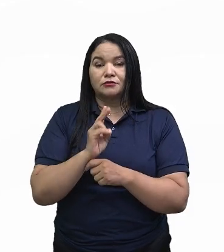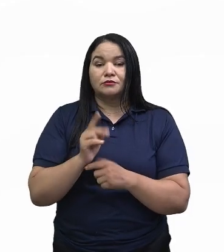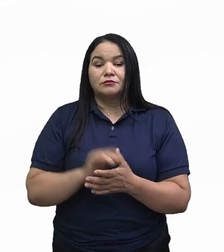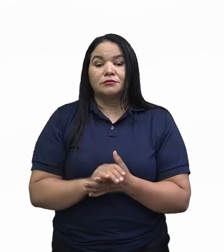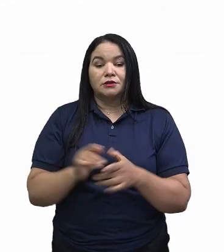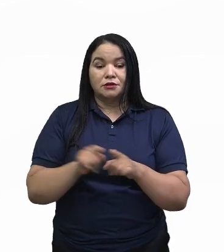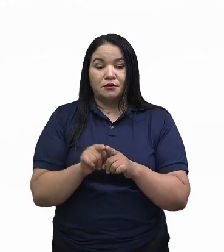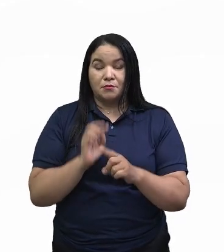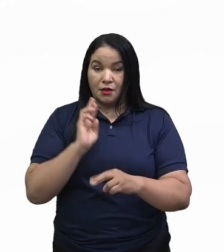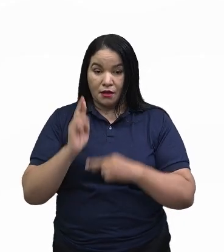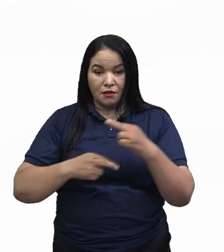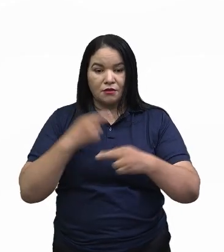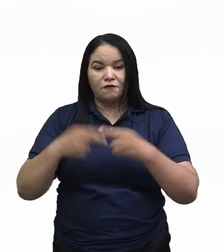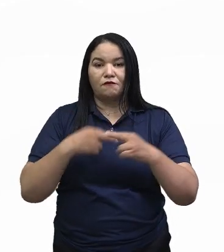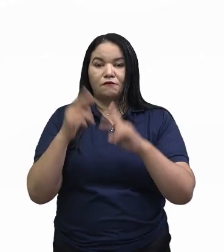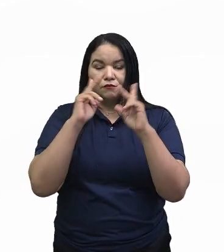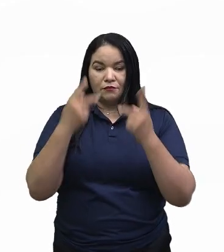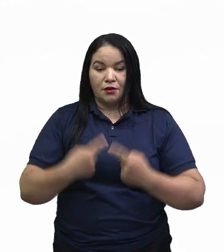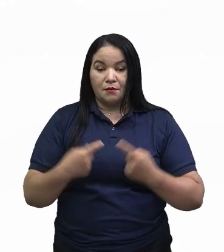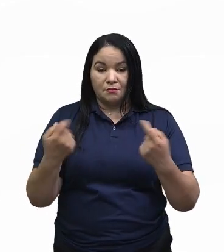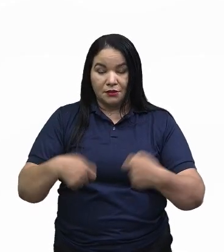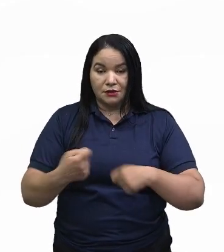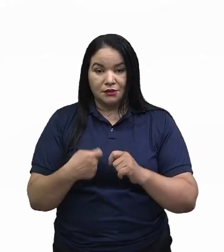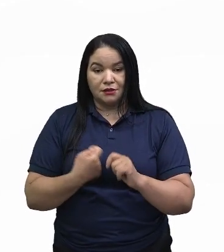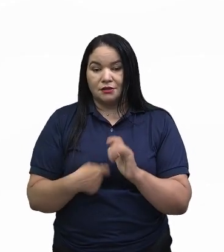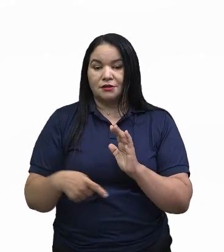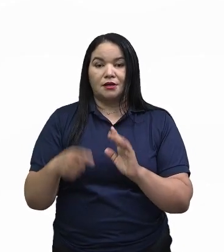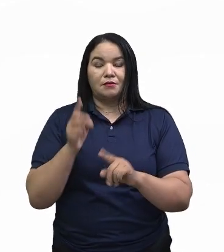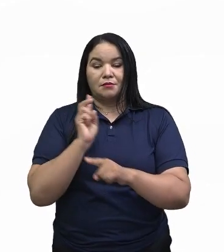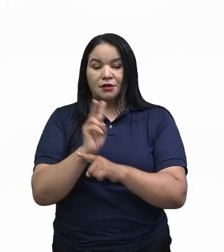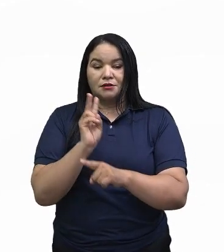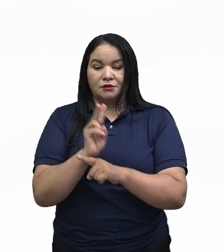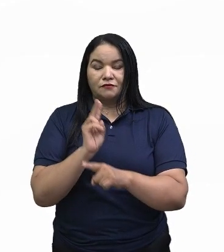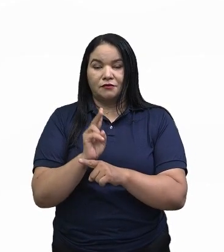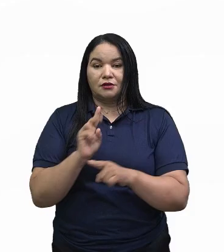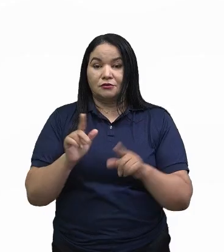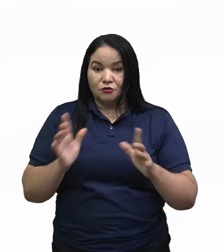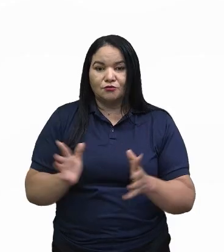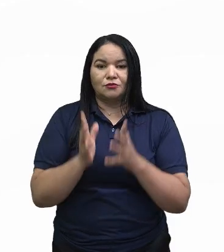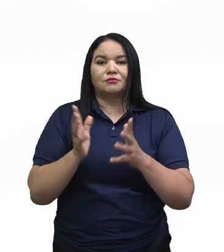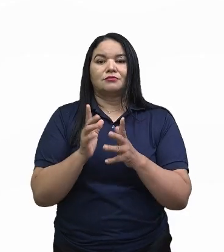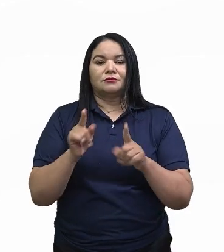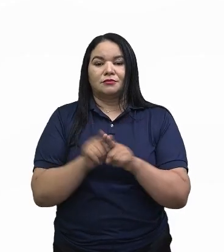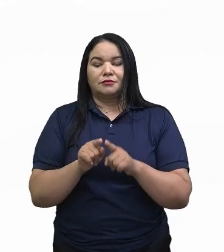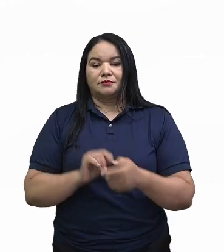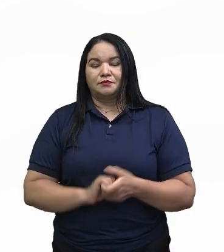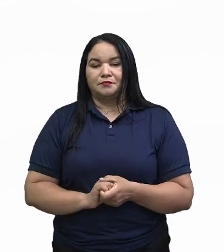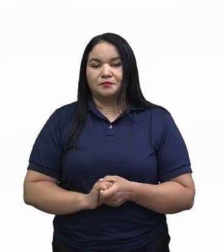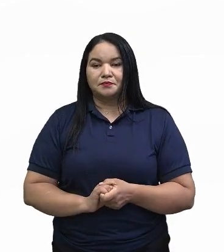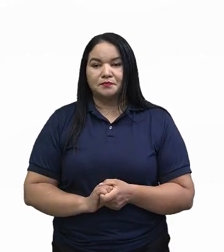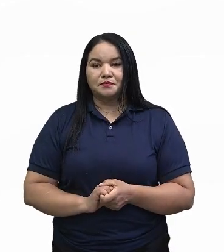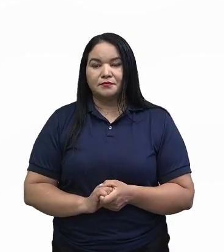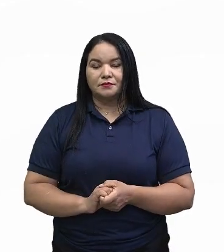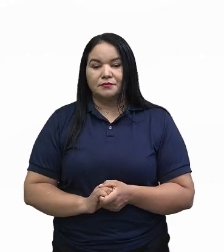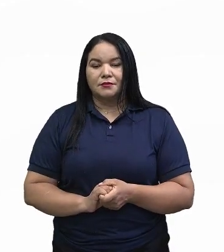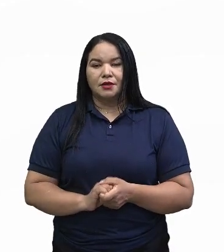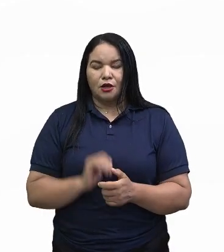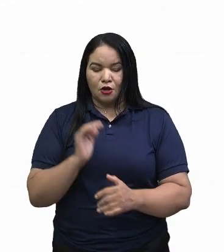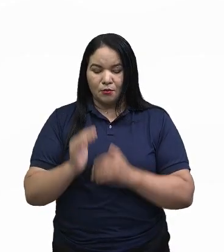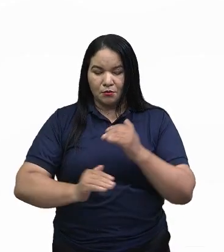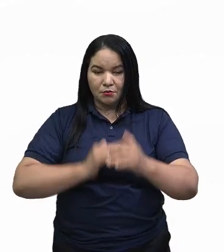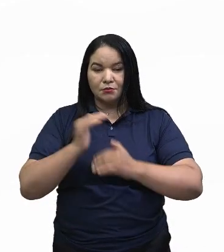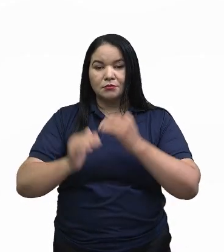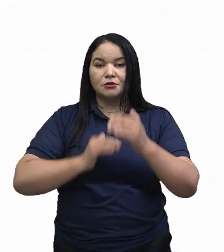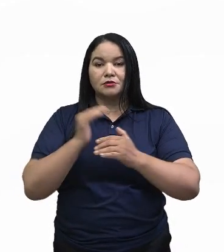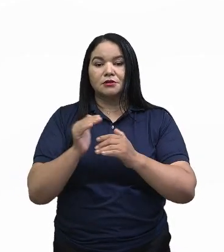humanidade e que deve ser preservado e promovido. Então, dentro desse processo, né, da